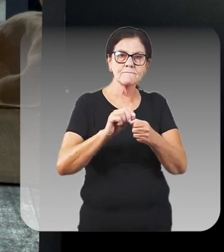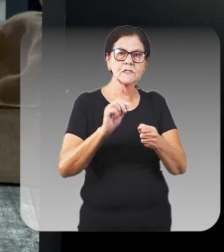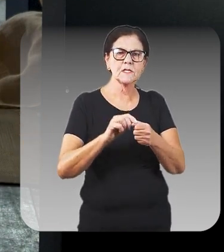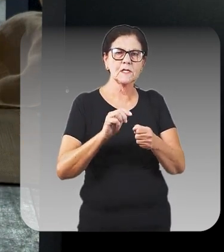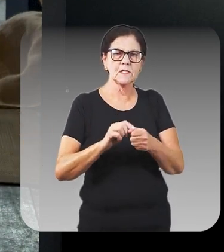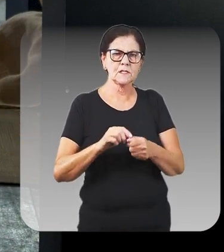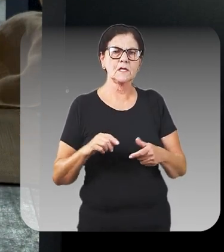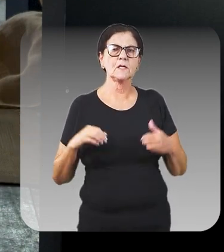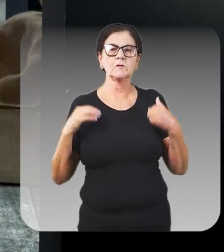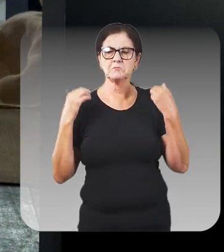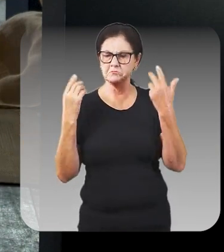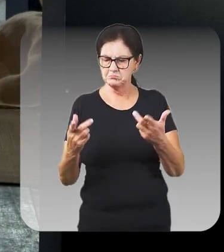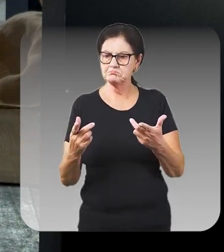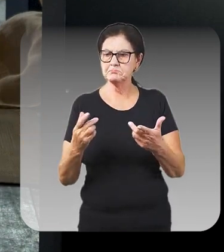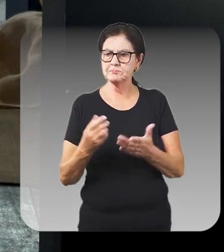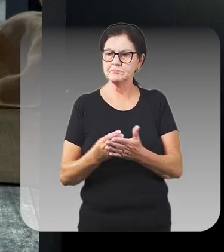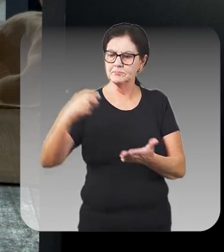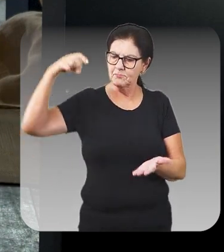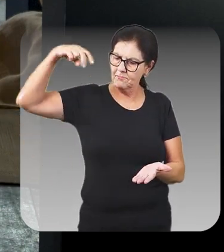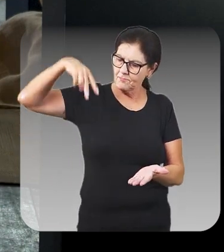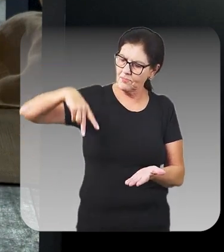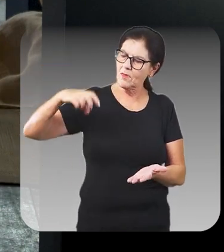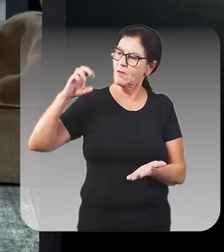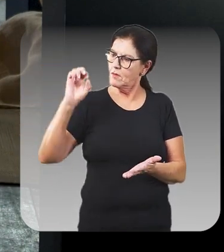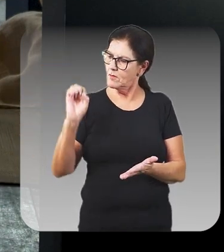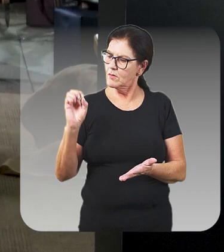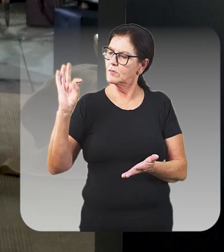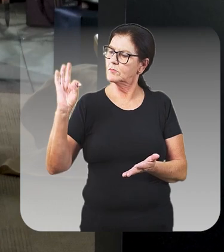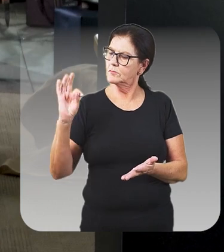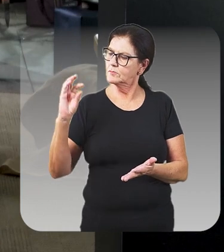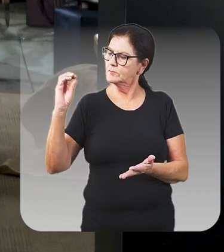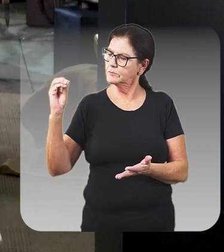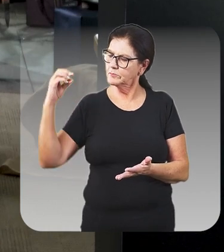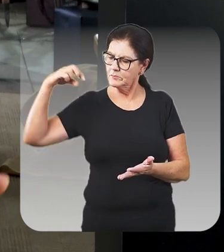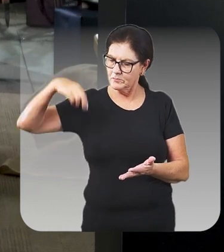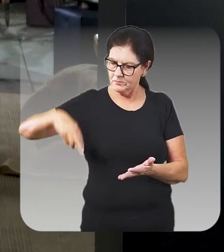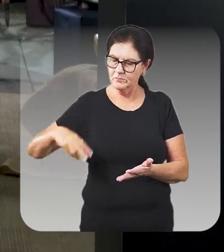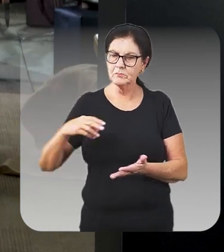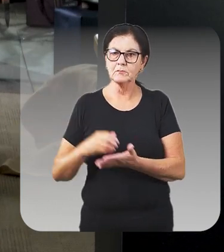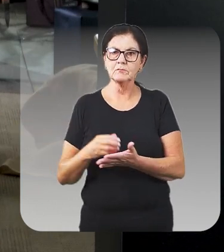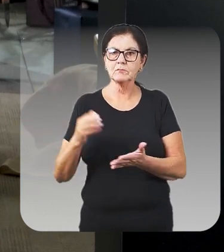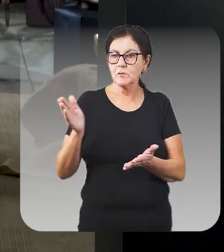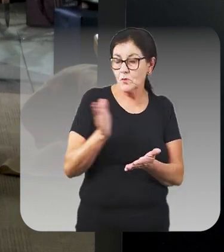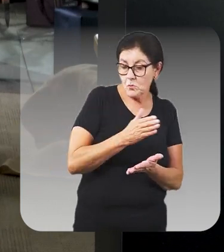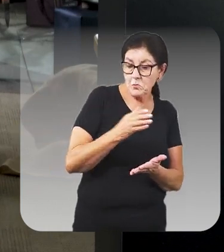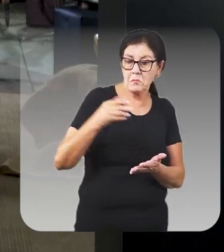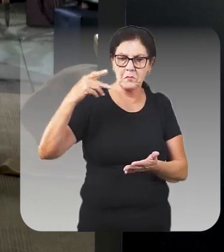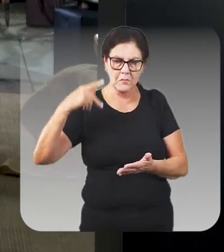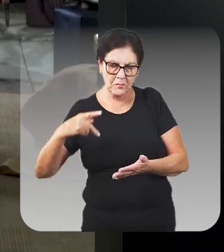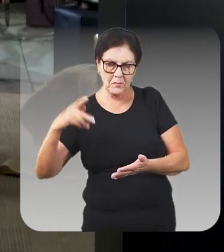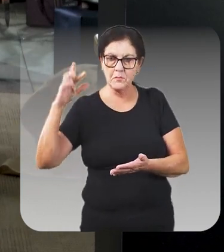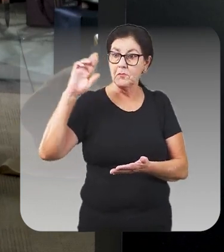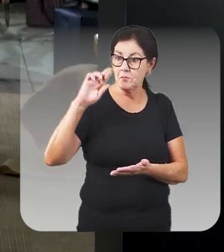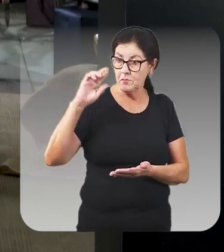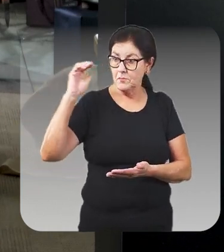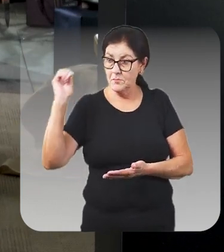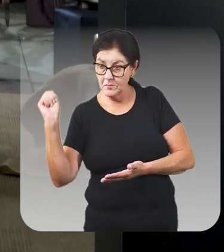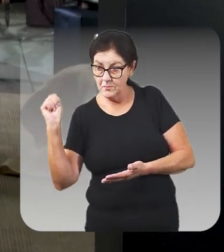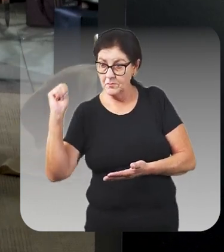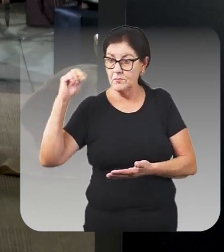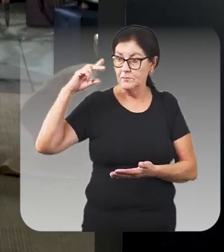da construção de um busto ao herói Newton Prado. Eles fizeram bailes na cidade,